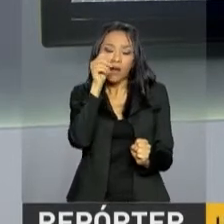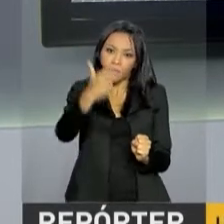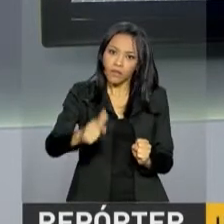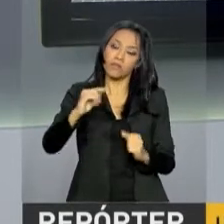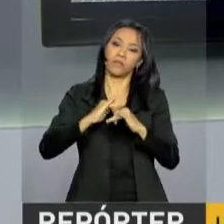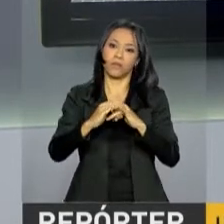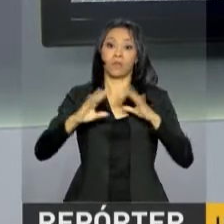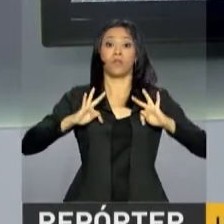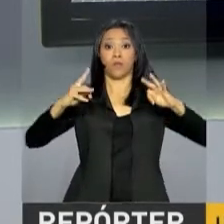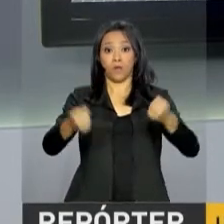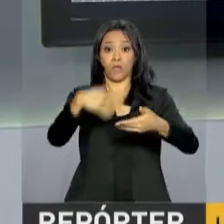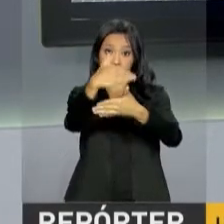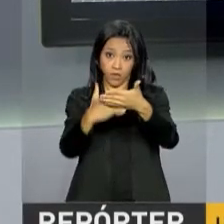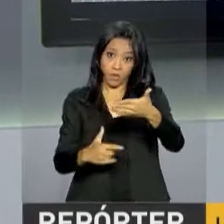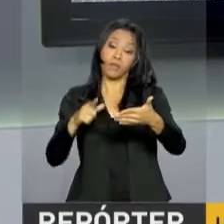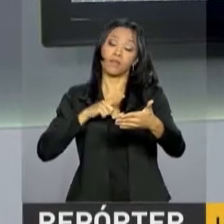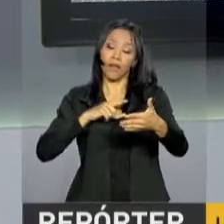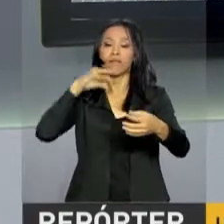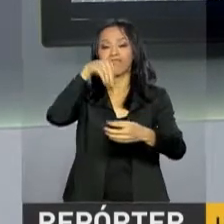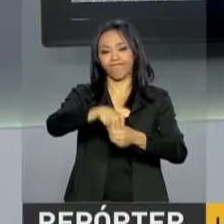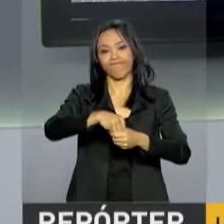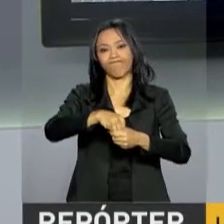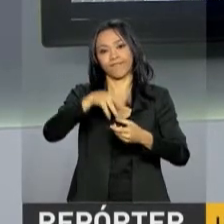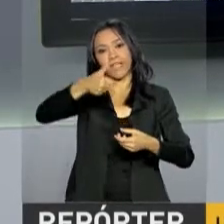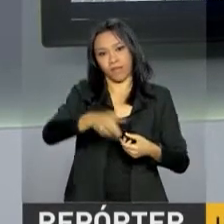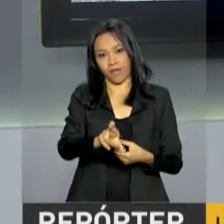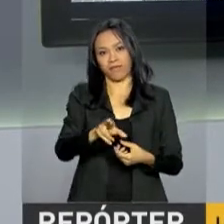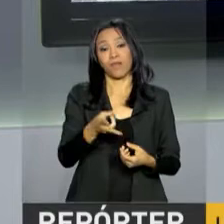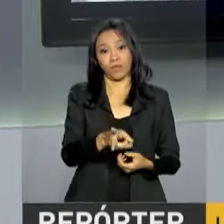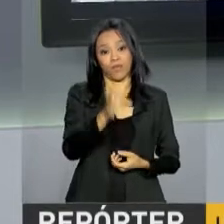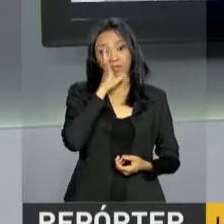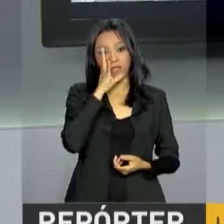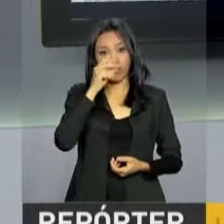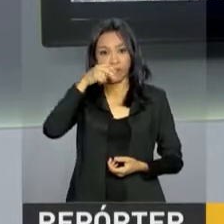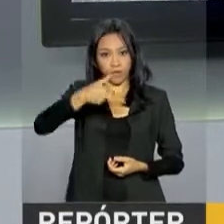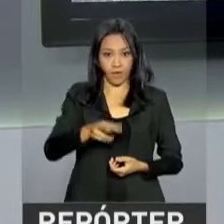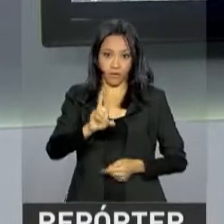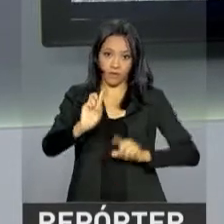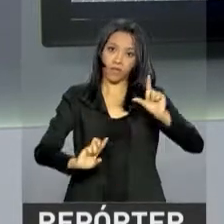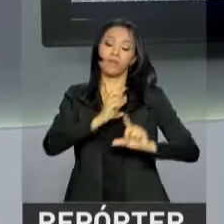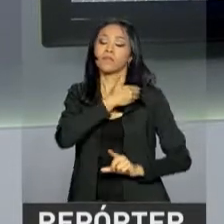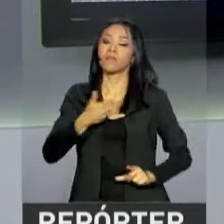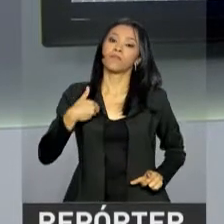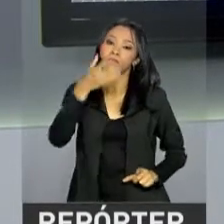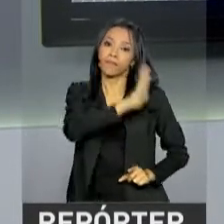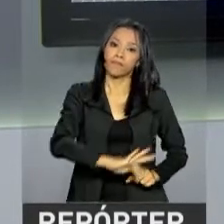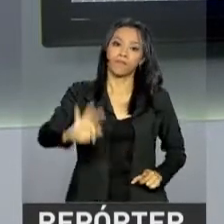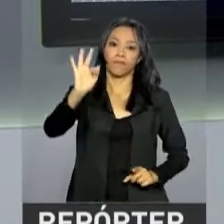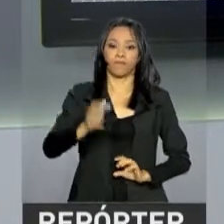youtube e toda nossa programação também está na página da nbr na internet continue com a gente na nbr a tv do governo